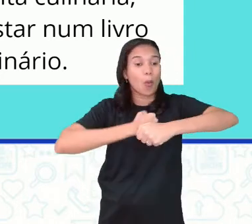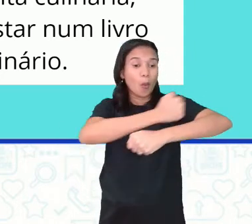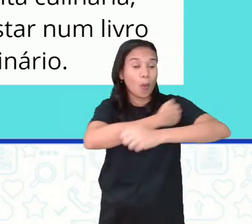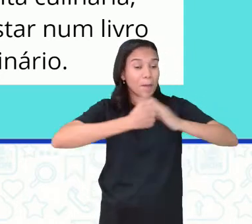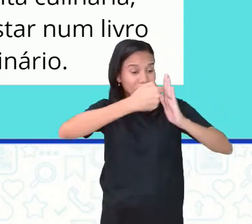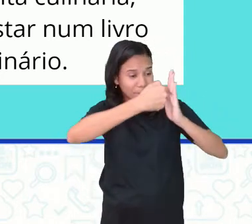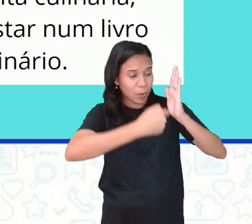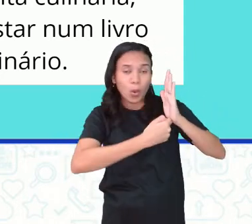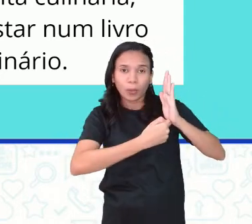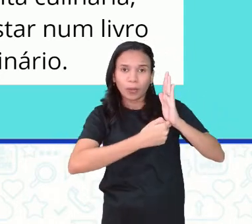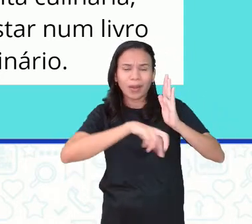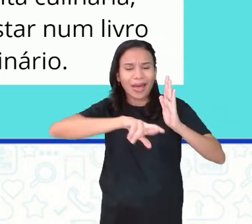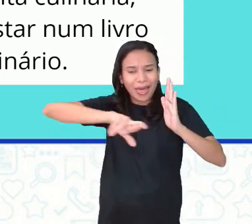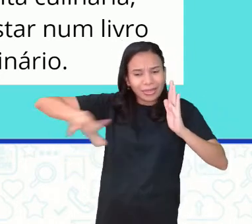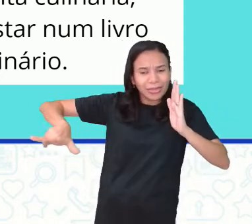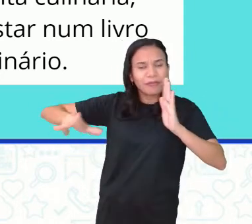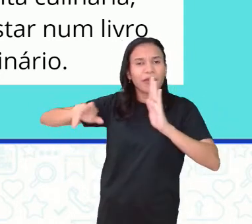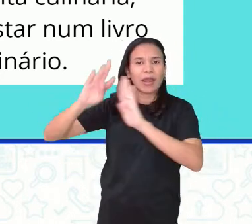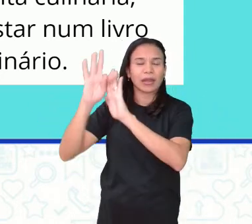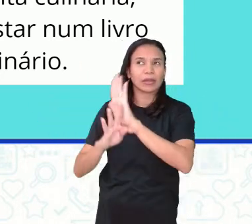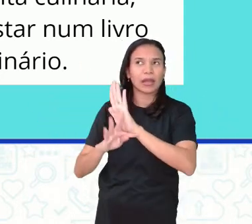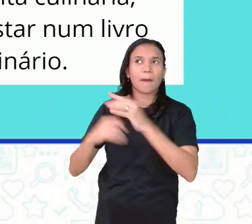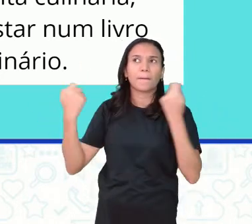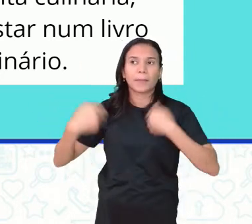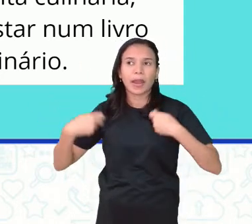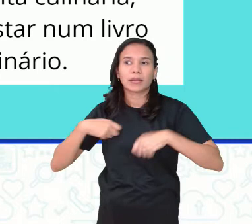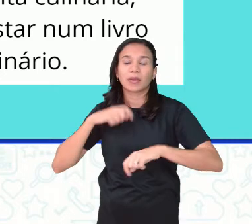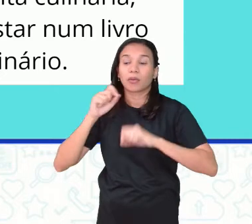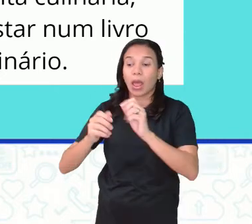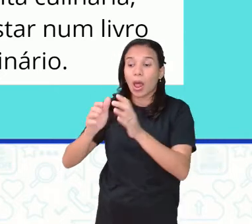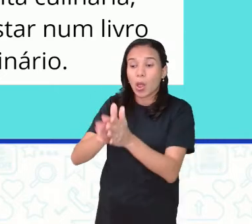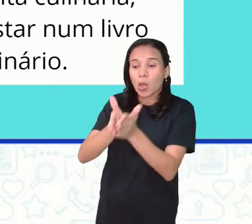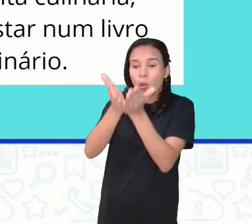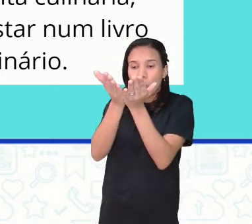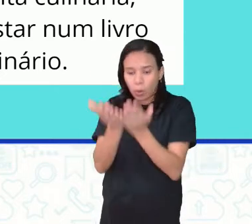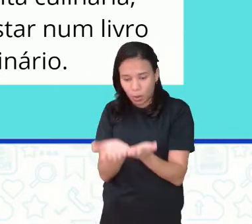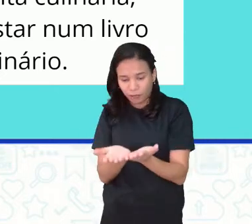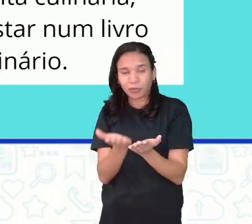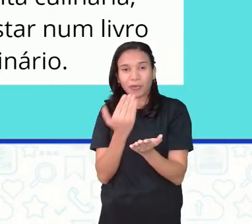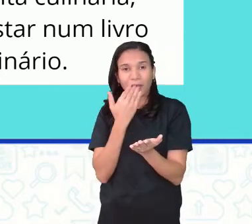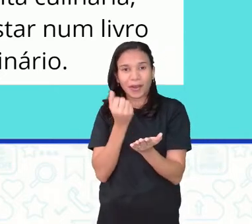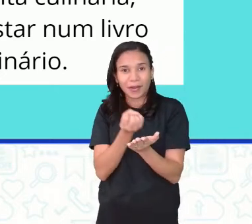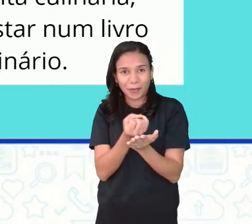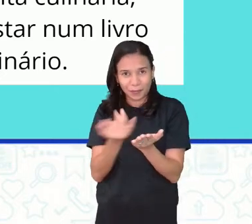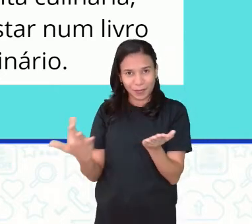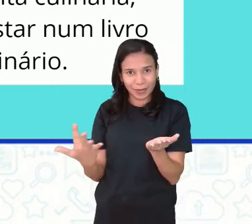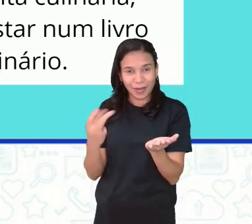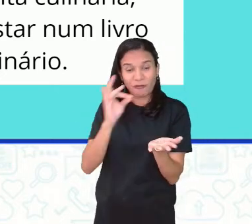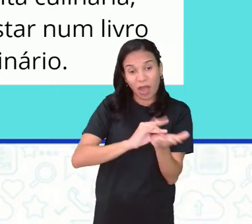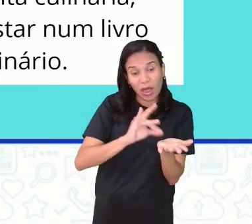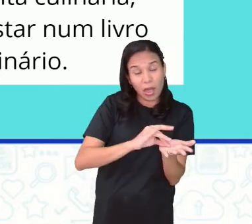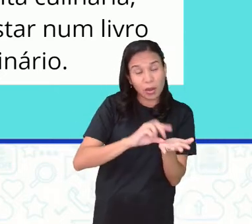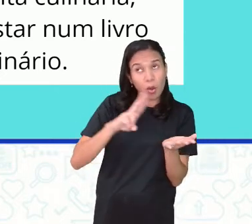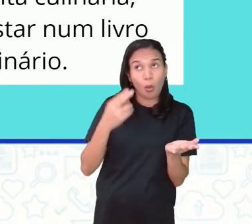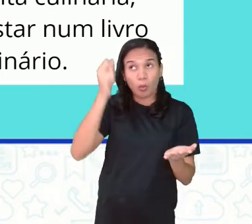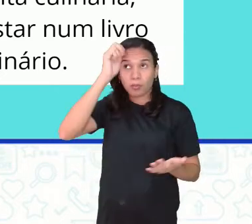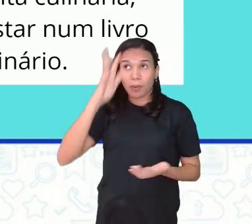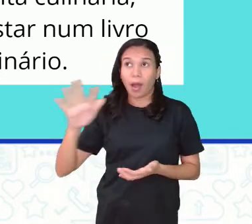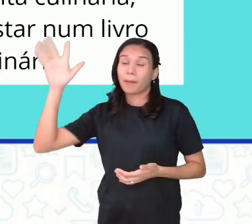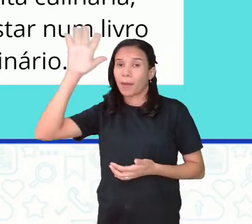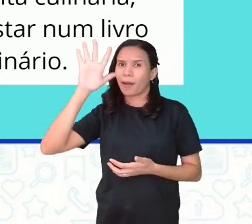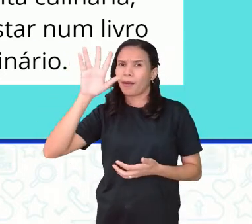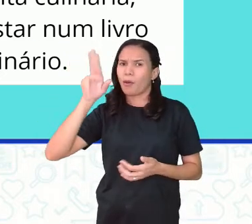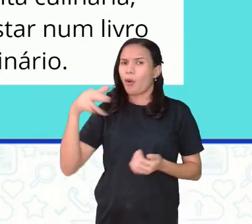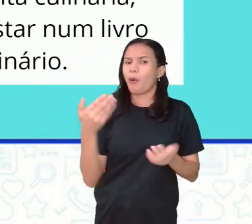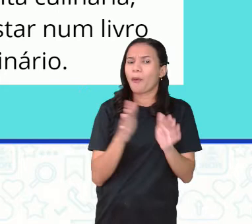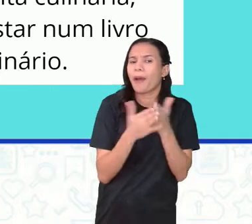culinária, entenderá que seu texto vai estar num livro de receita, real ou imaginário, ou no